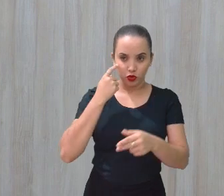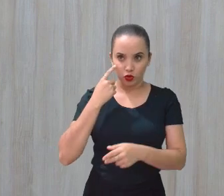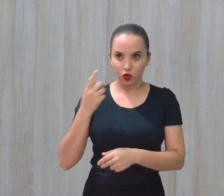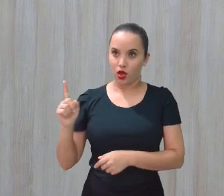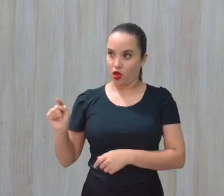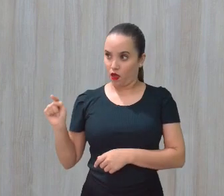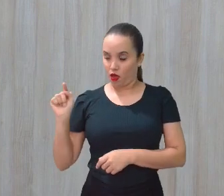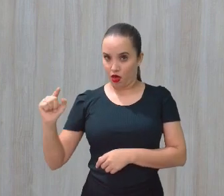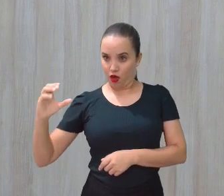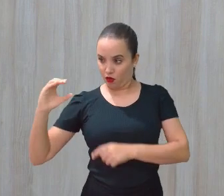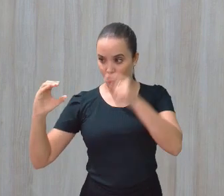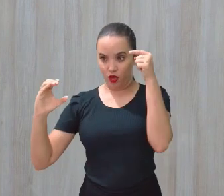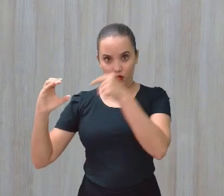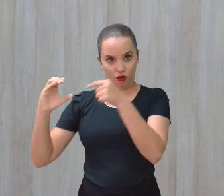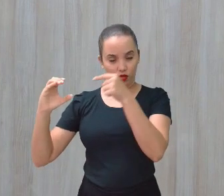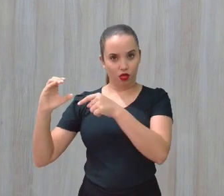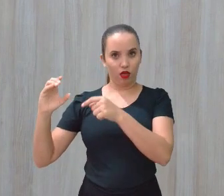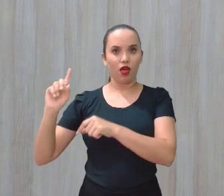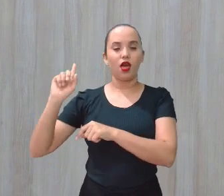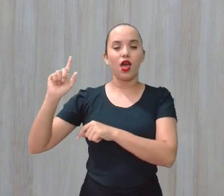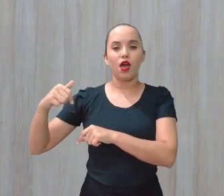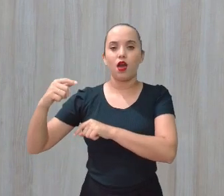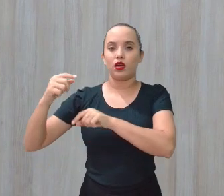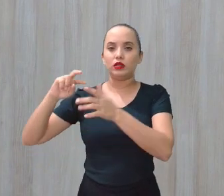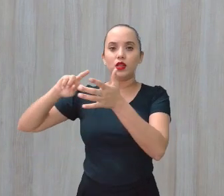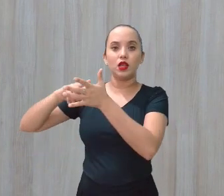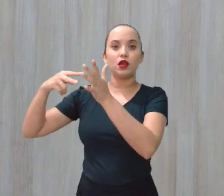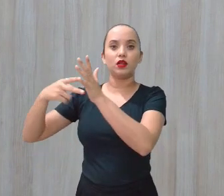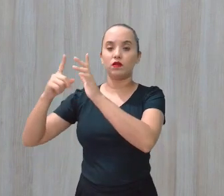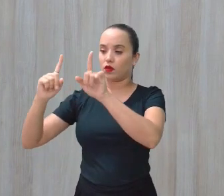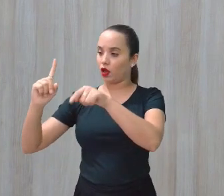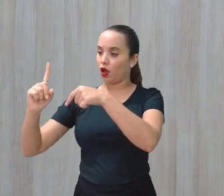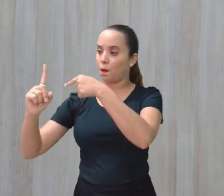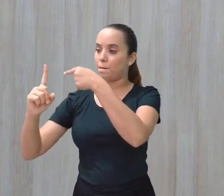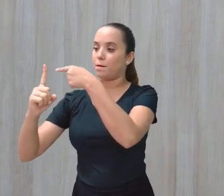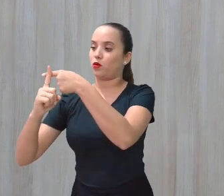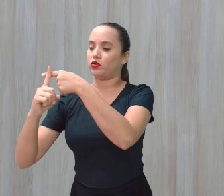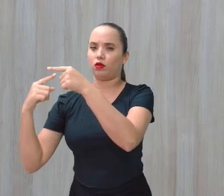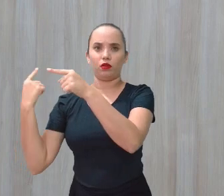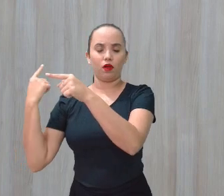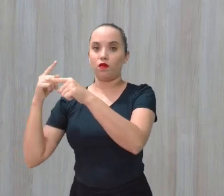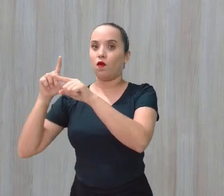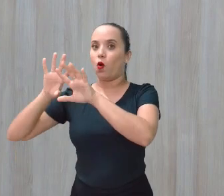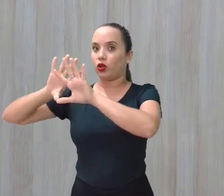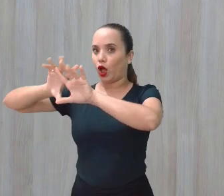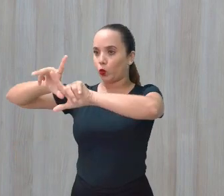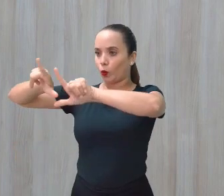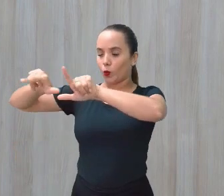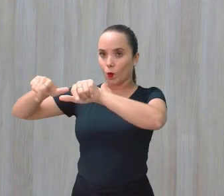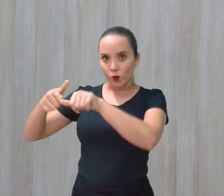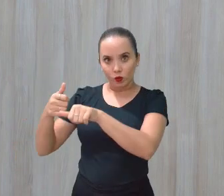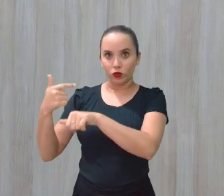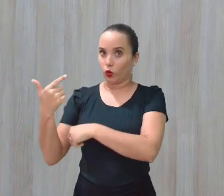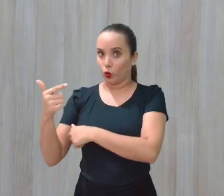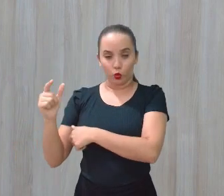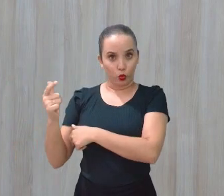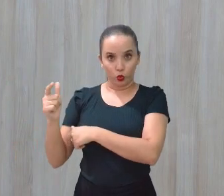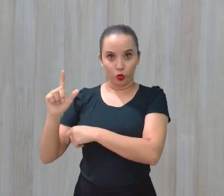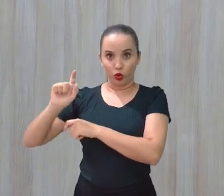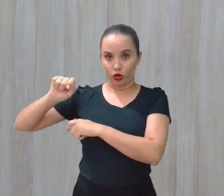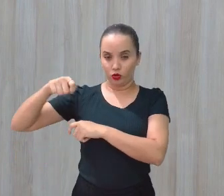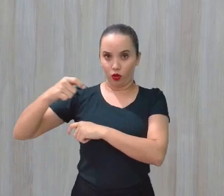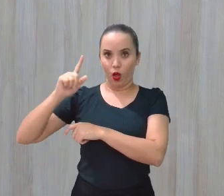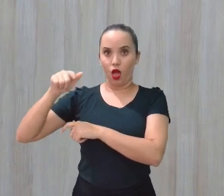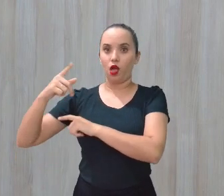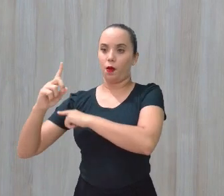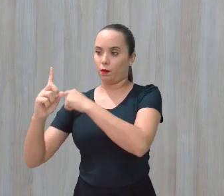aqui, apesar de não aparecer, ele está positivo, né? Está como se estivesse somando. Lembra da balança, ele está fazendo o peso daquele lado da